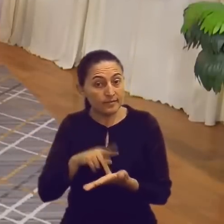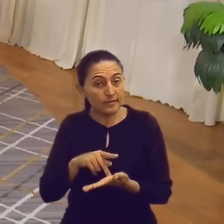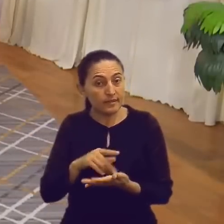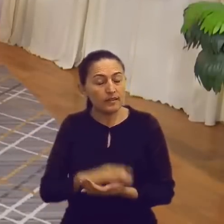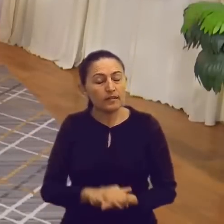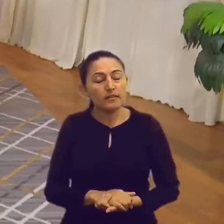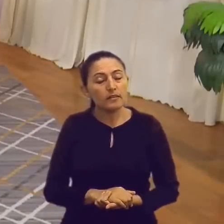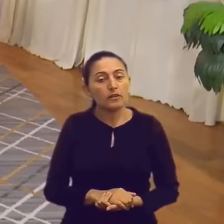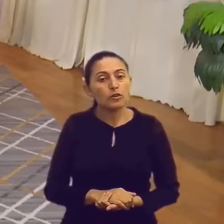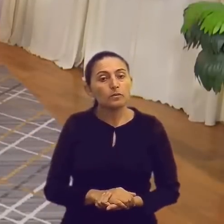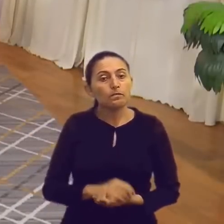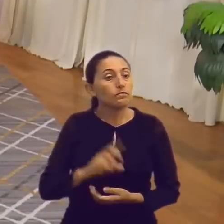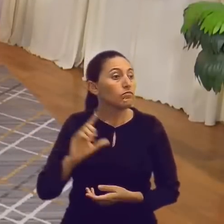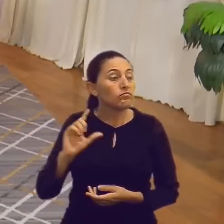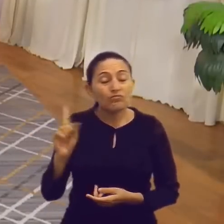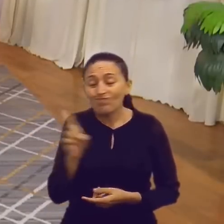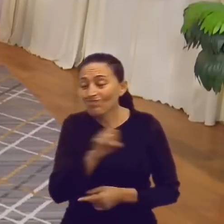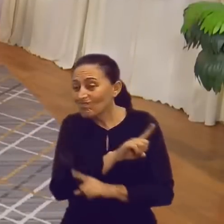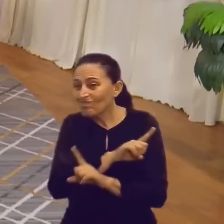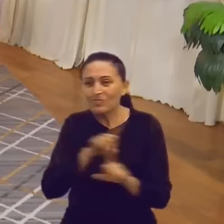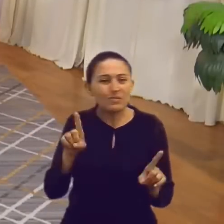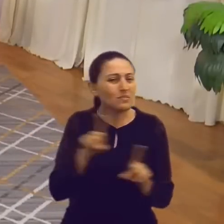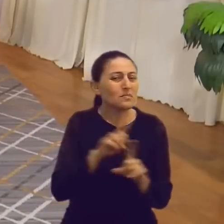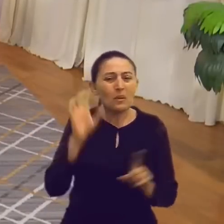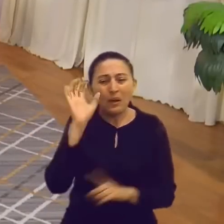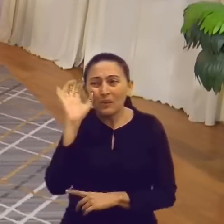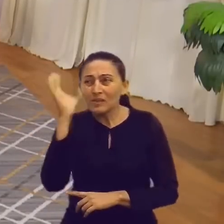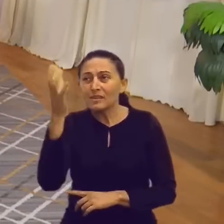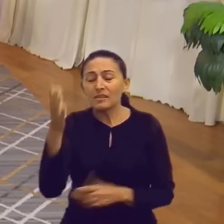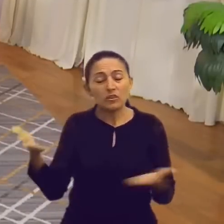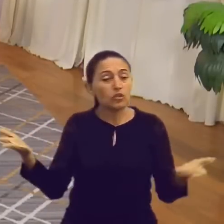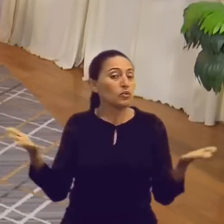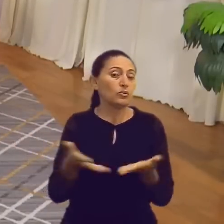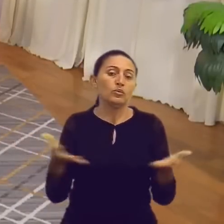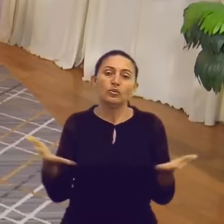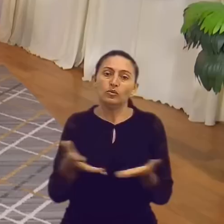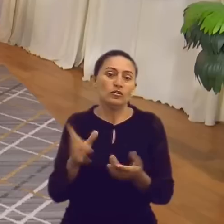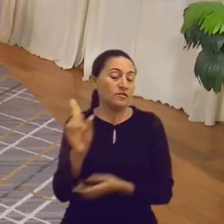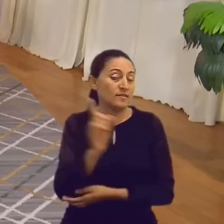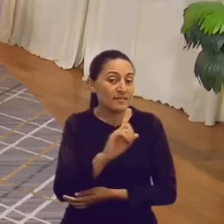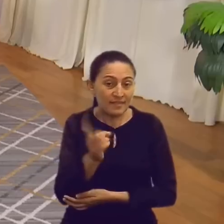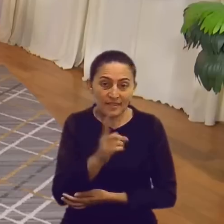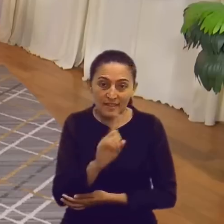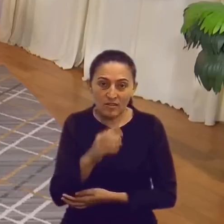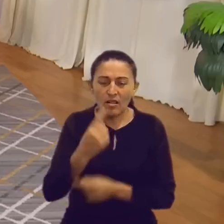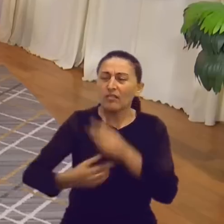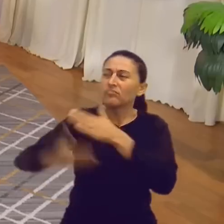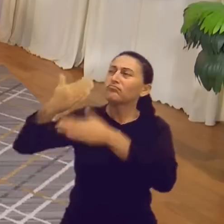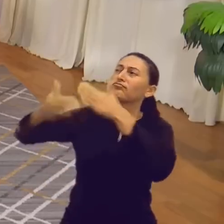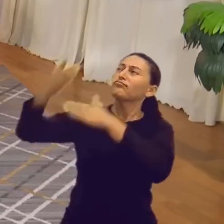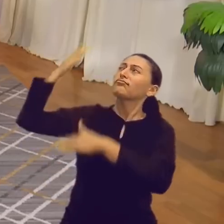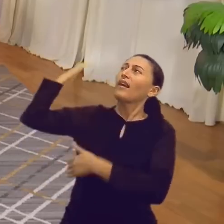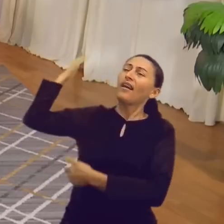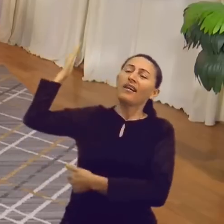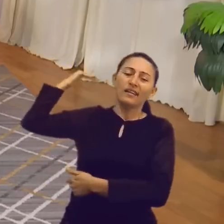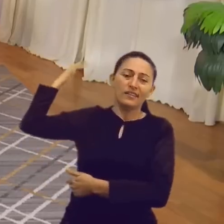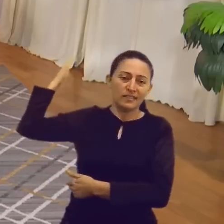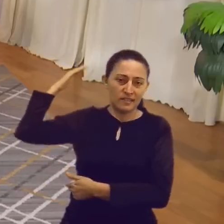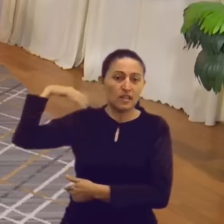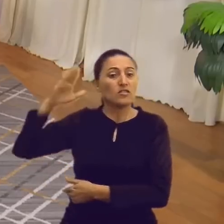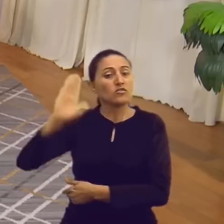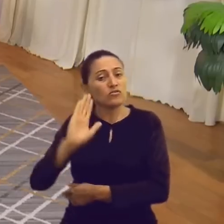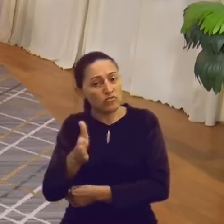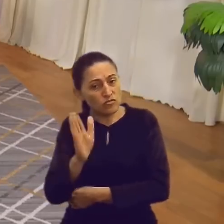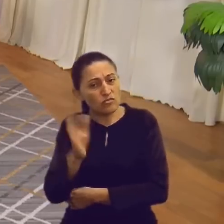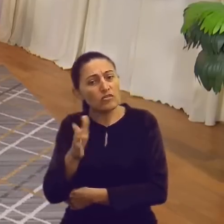isso não acontece apenas nos dias de hoje. Lá no passado, isso já